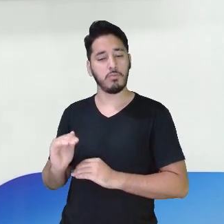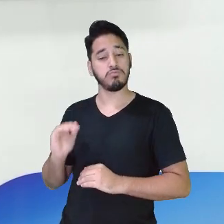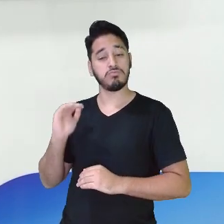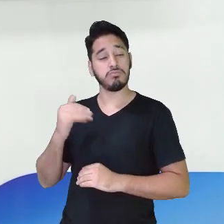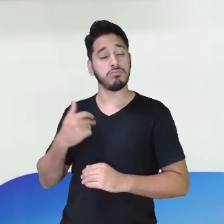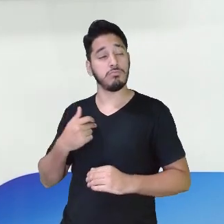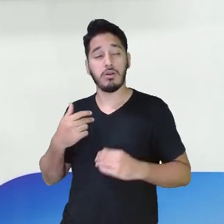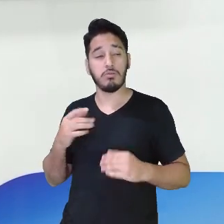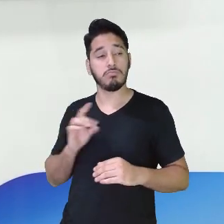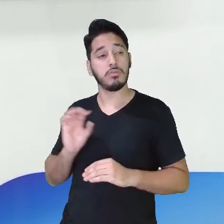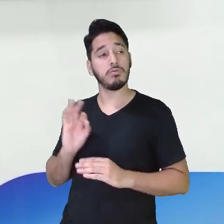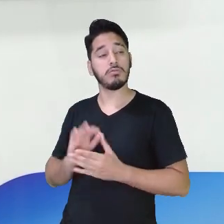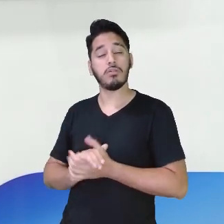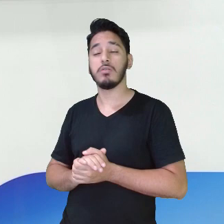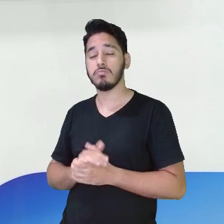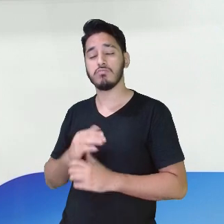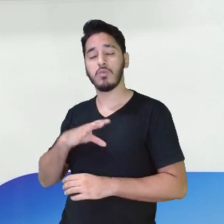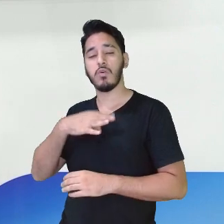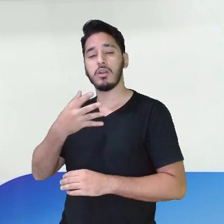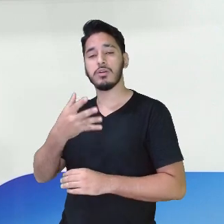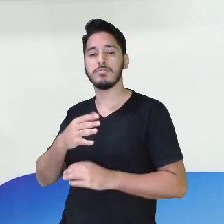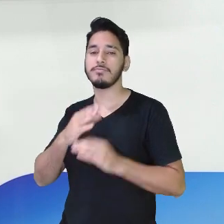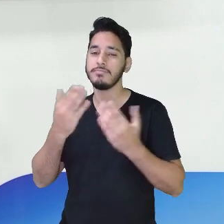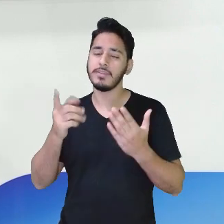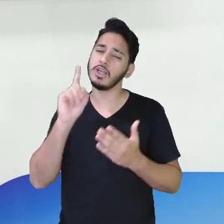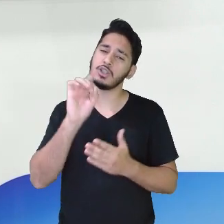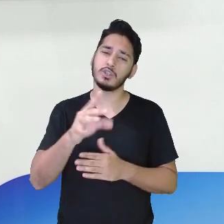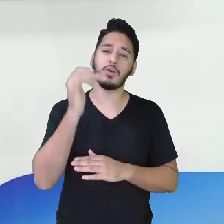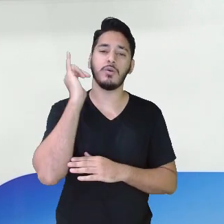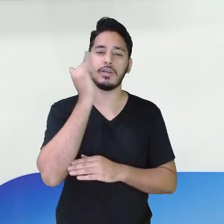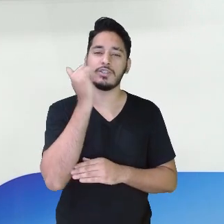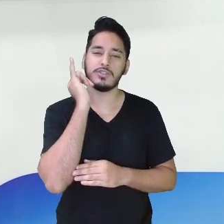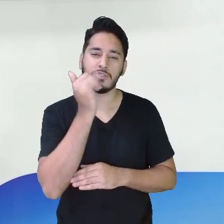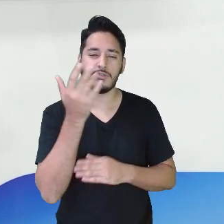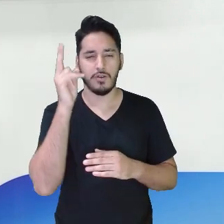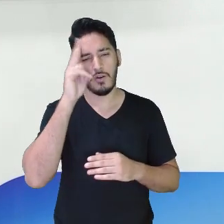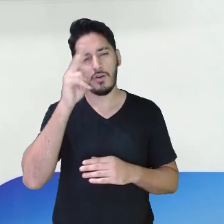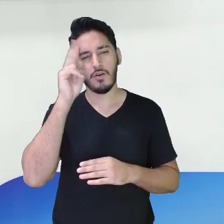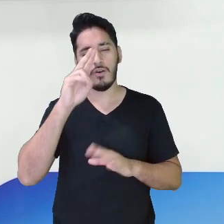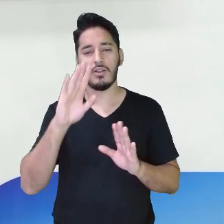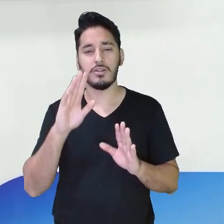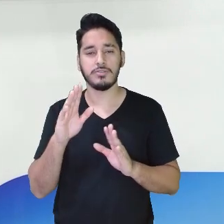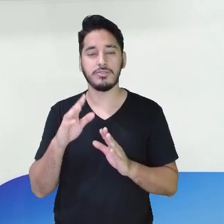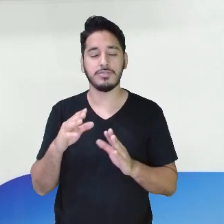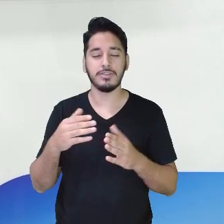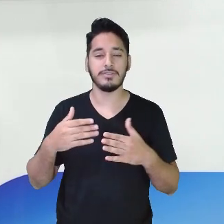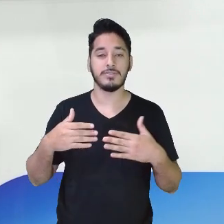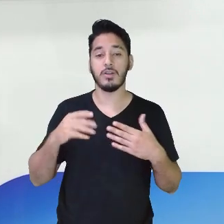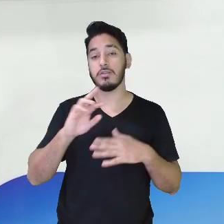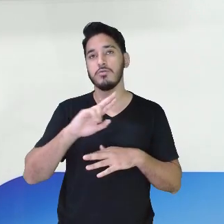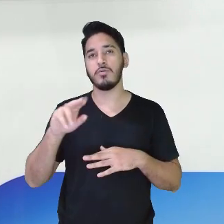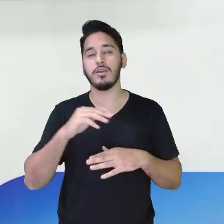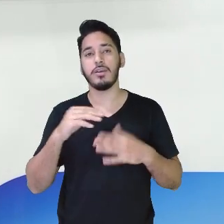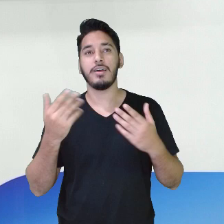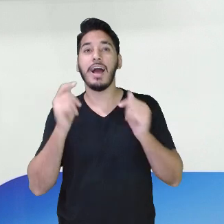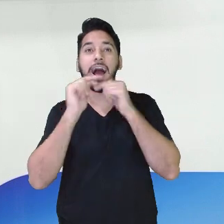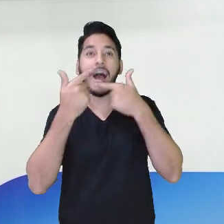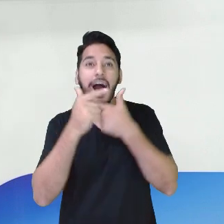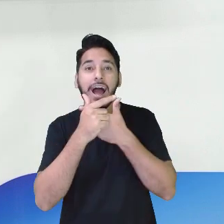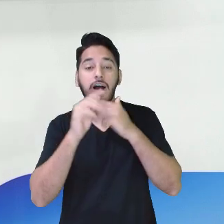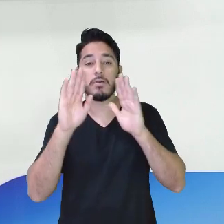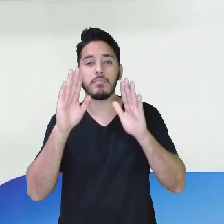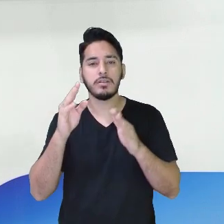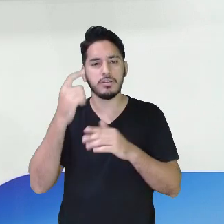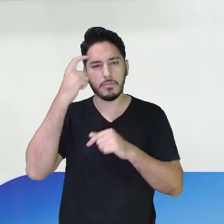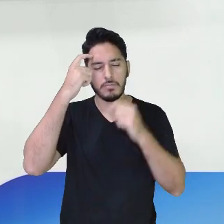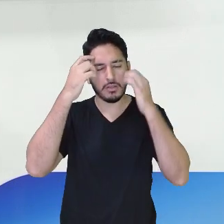Pedro. Mas foi bom que Pedro colocou. É só uma história, tá, gente? A gente Sim. lê, se divertiu, assim. Não é aquela diversão de sorrir, mas é uma diversão porque mexeu